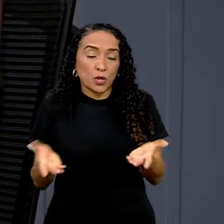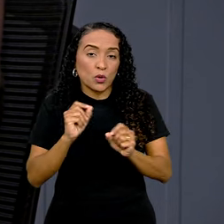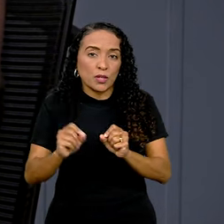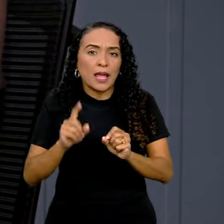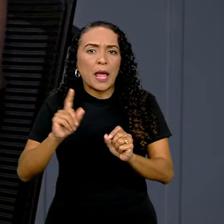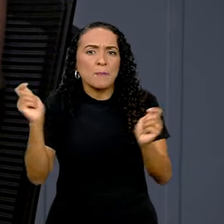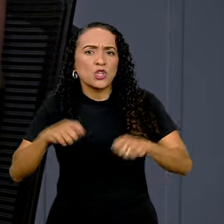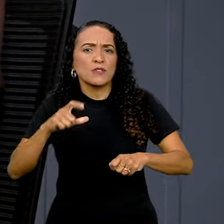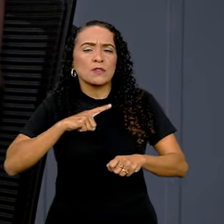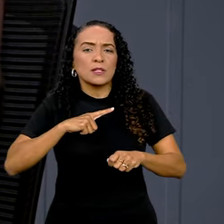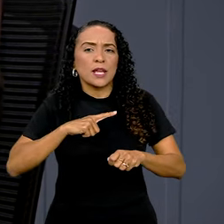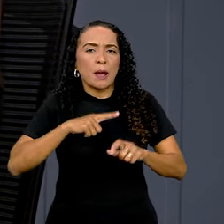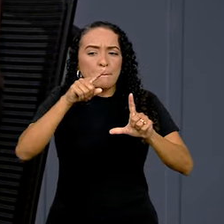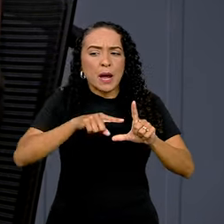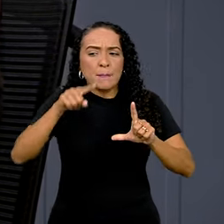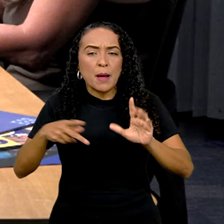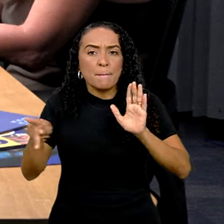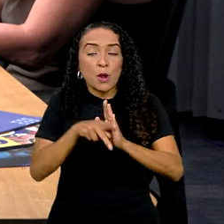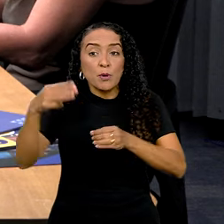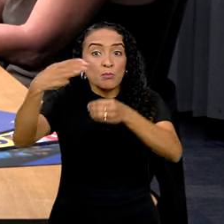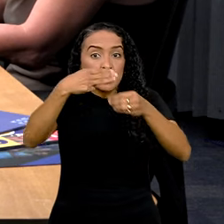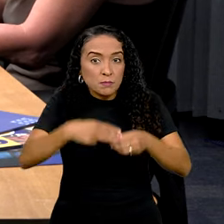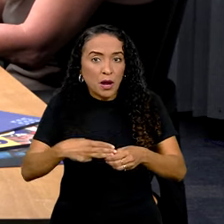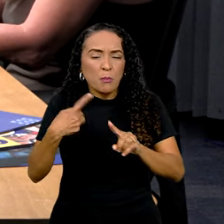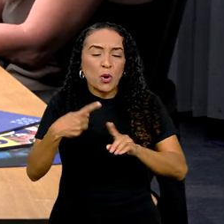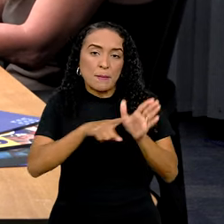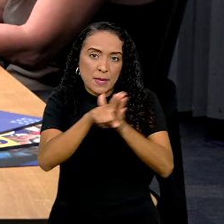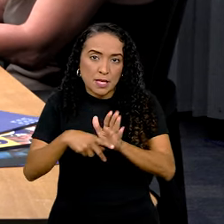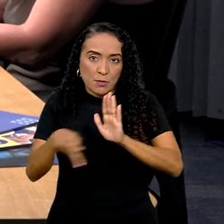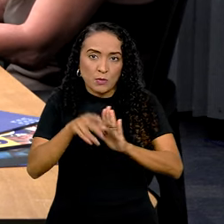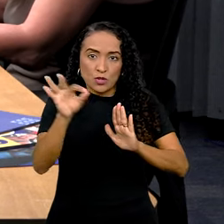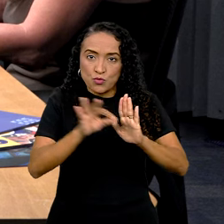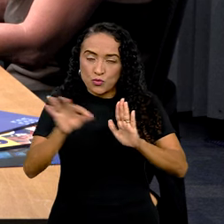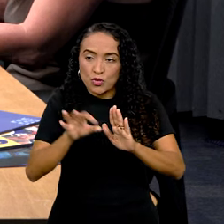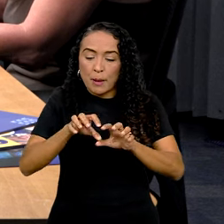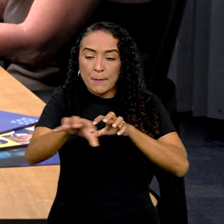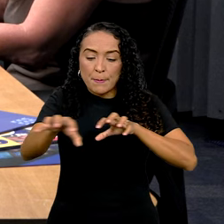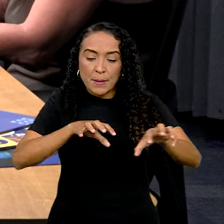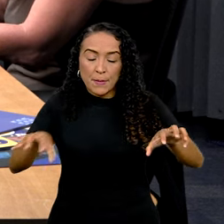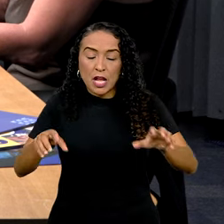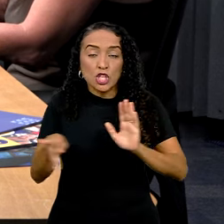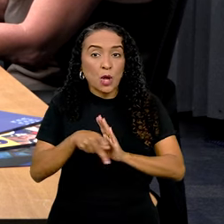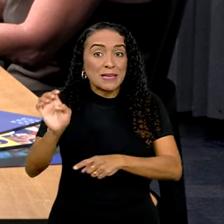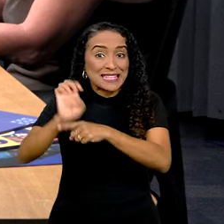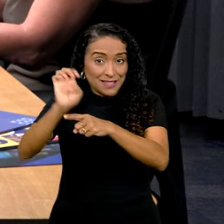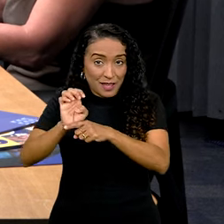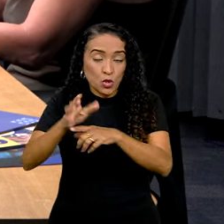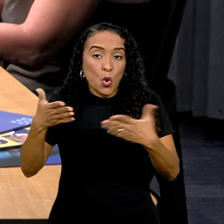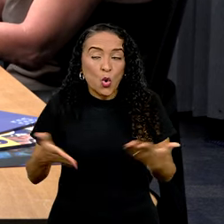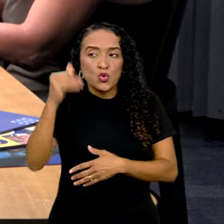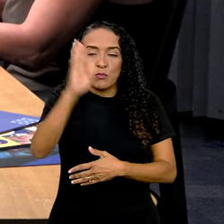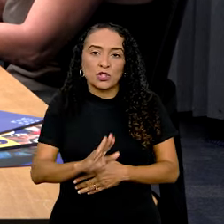fazendo também é da gente poder ter um indicador Municipal porque ess as pesquisas do IBGE elas só são desagregadas até o nível de Estado